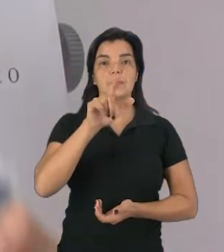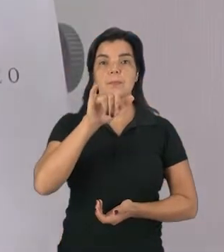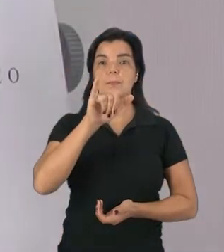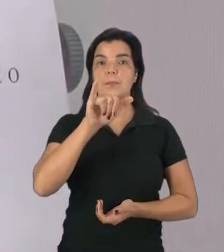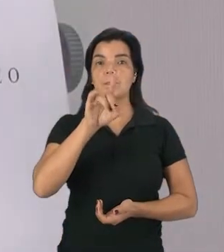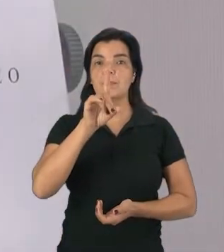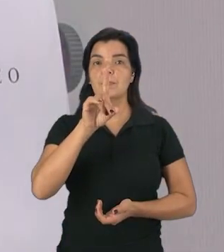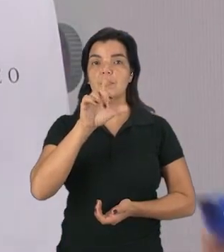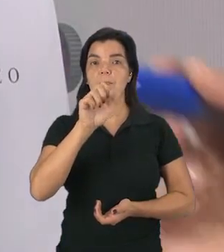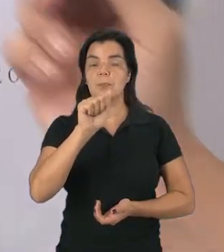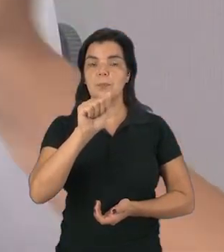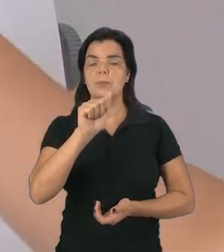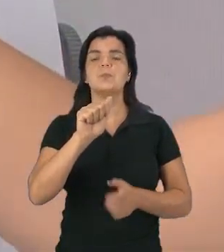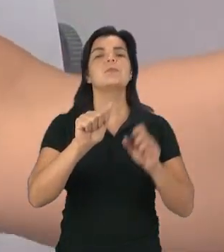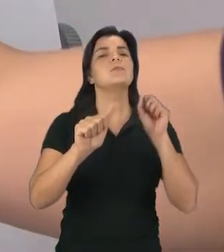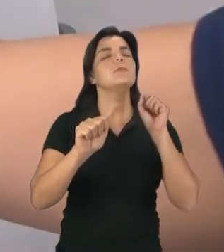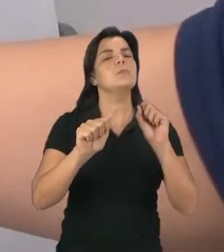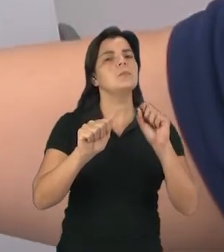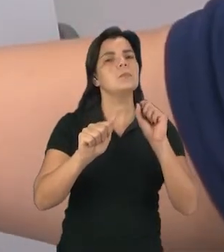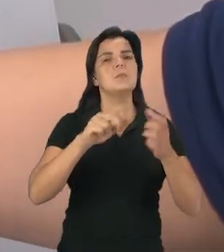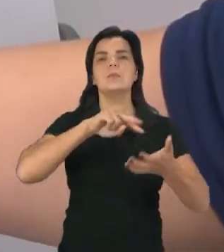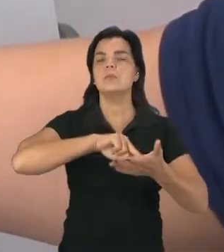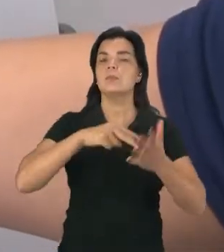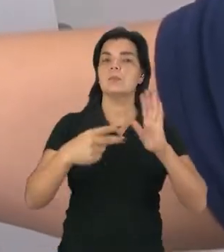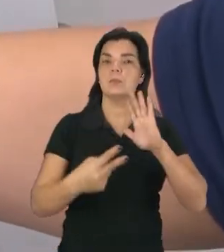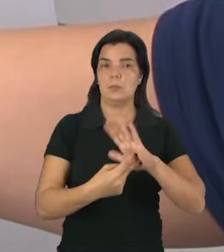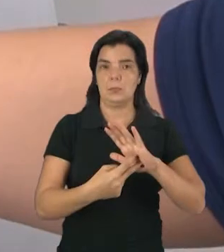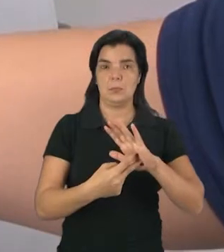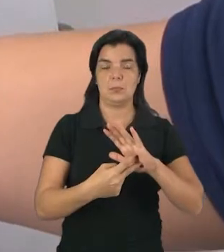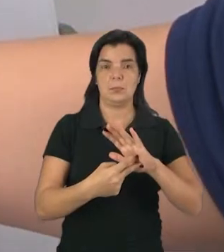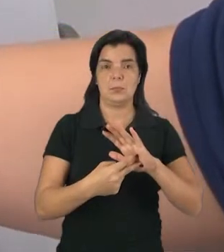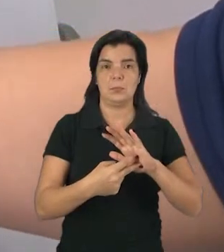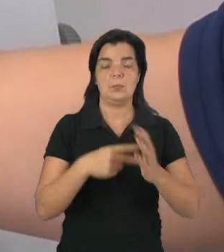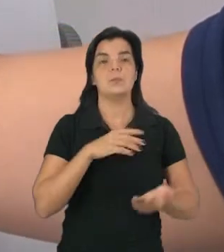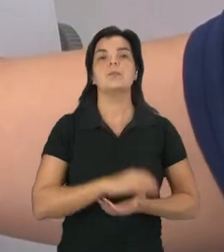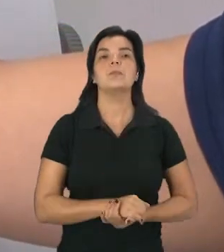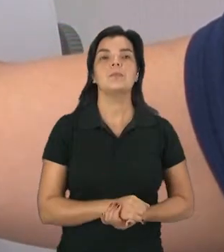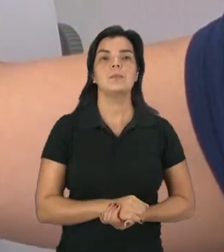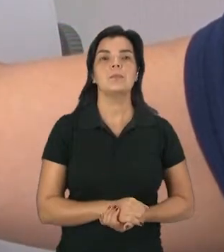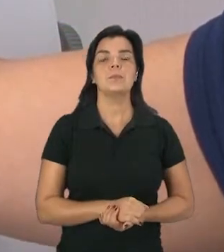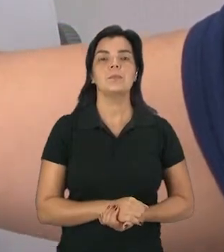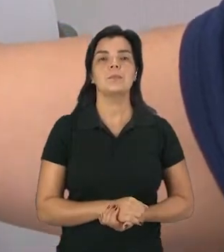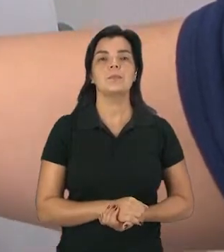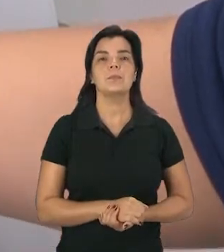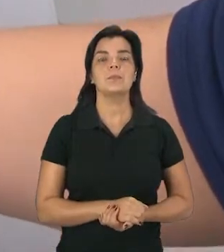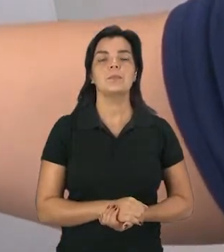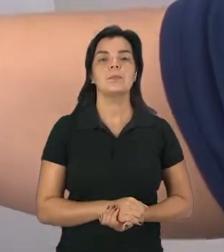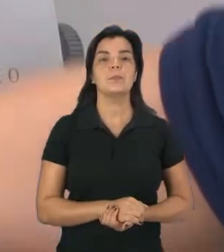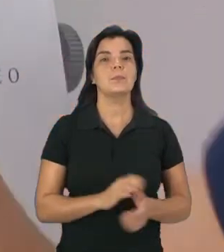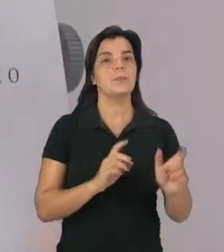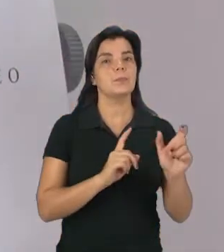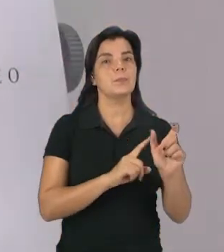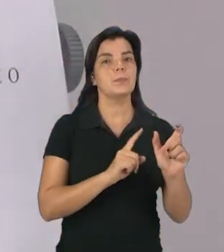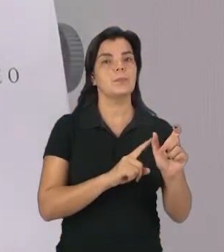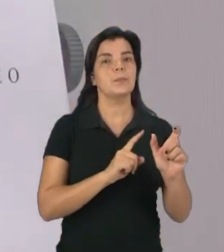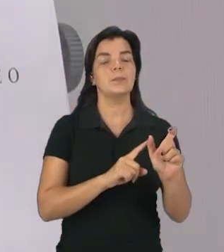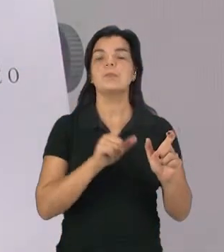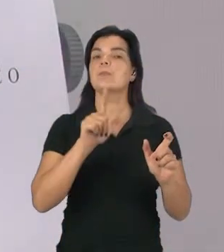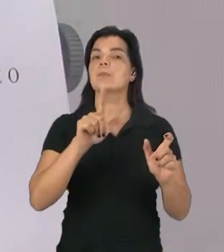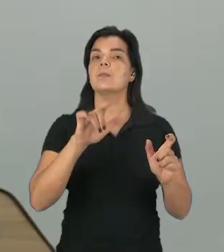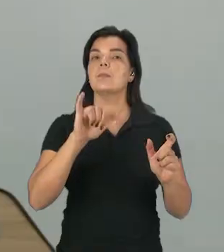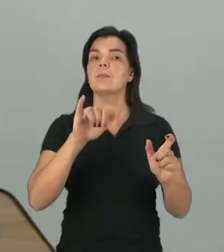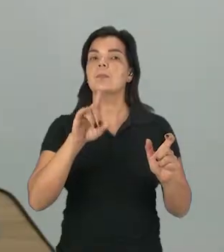Lida. O que será que quer dizer? O que quer dizer essa palavra,